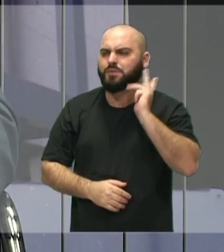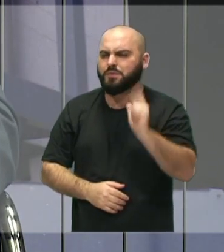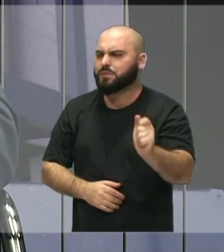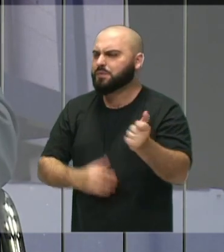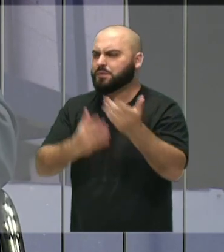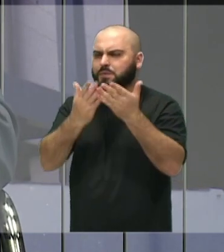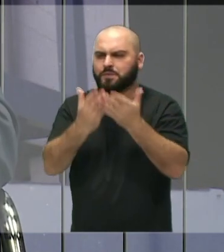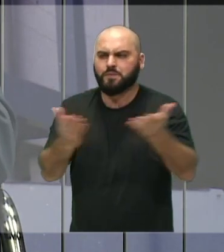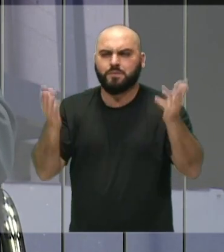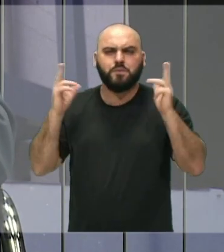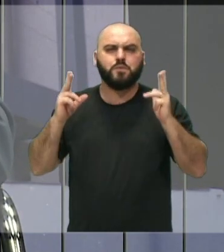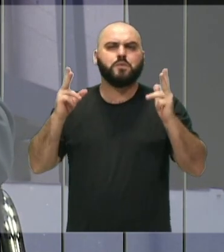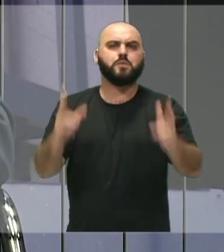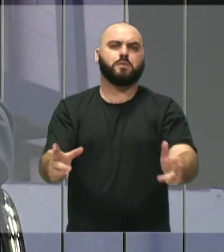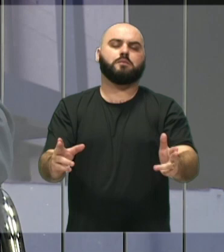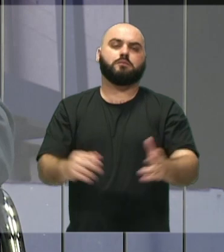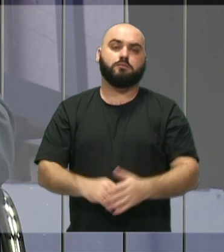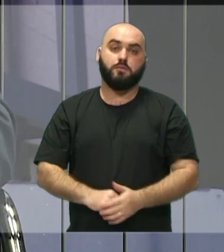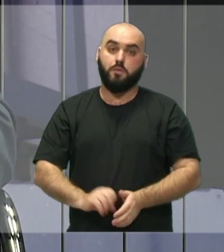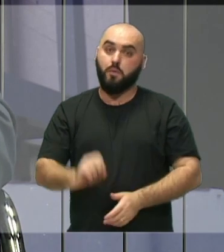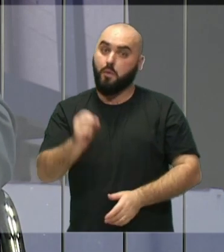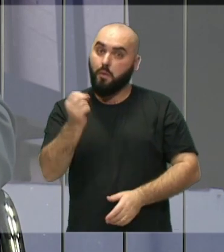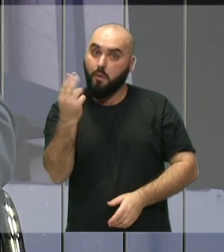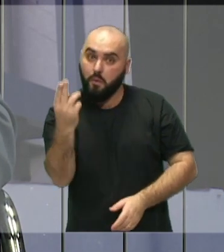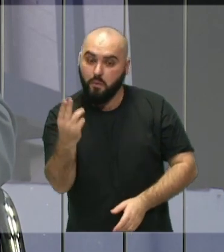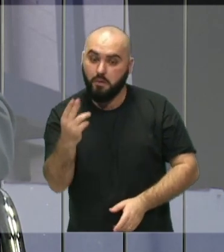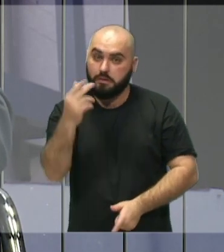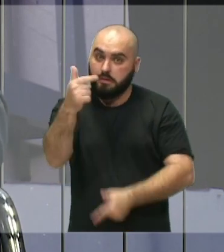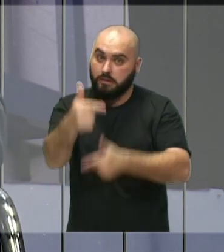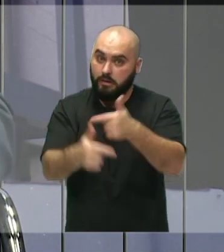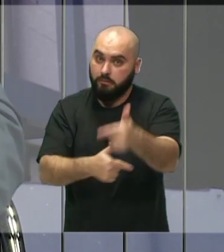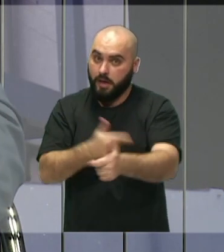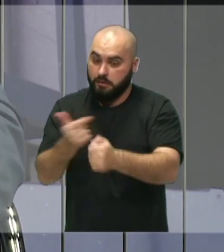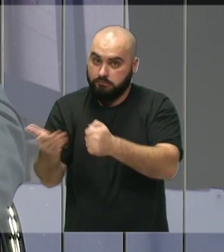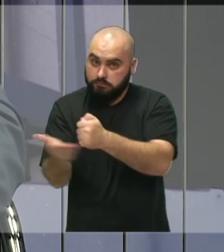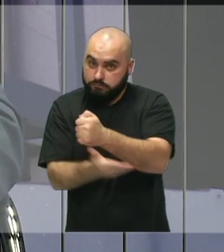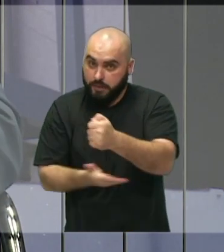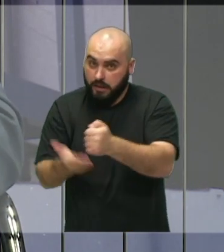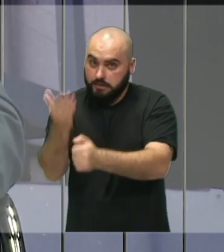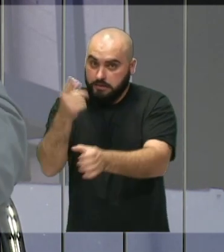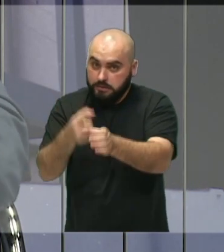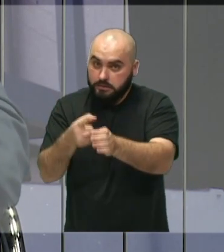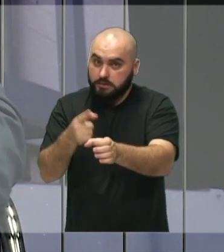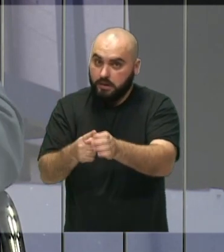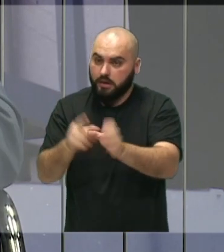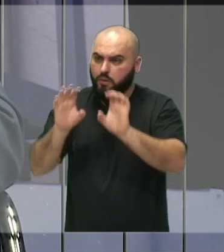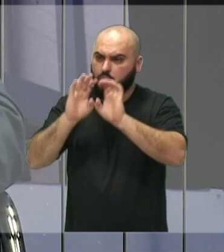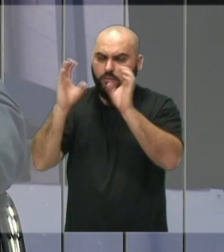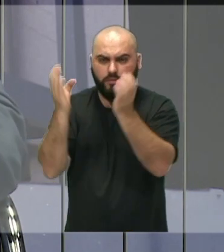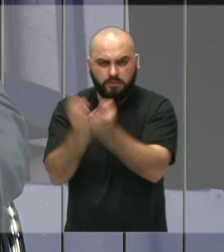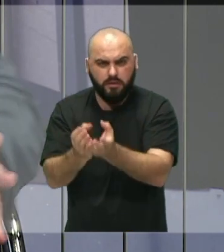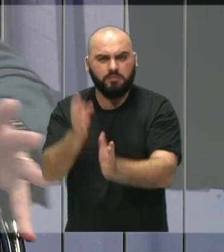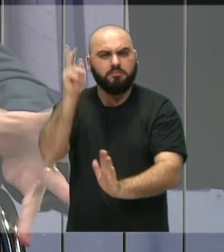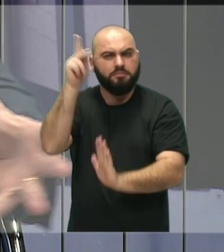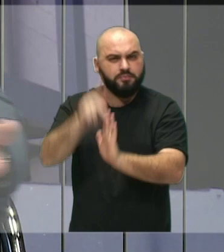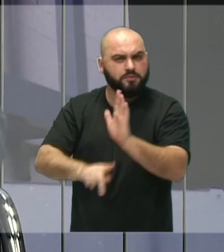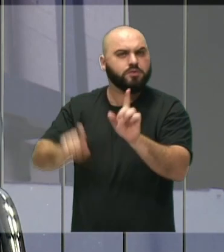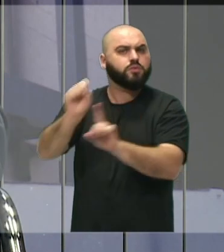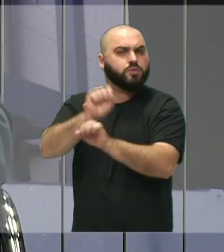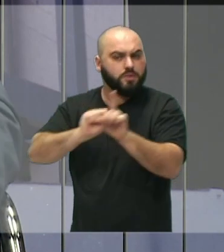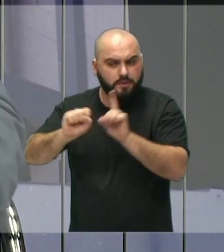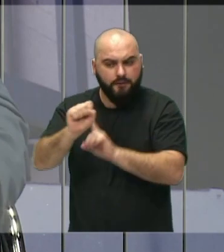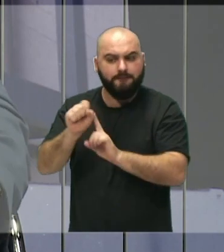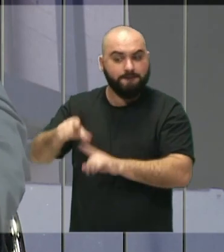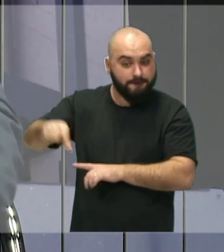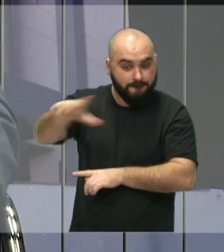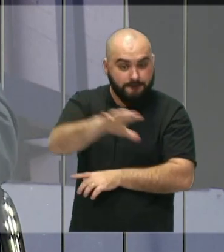esferas ao mesmo tempo. Ou a gente faz um grande trabalho de base na cidade, comunitário, projetos sociais, e com esse